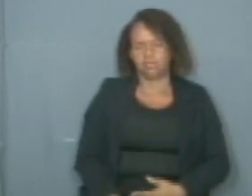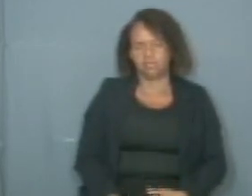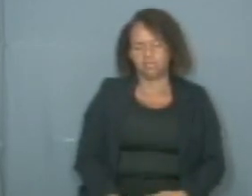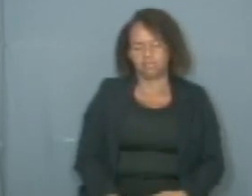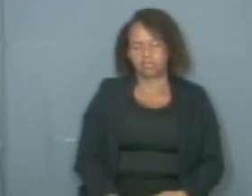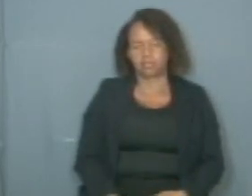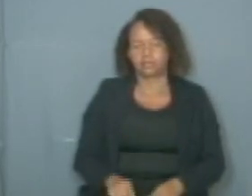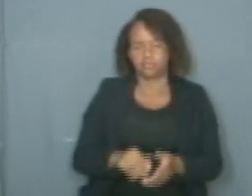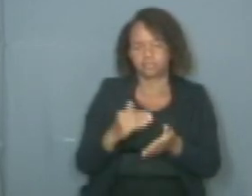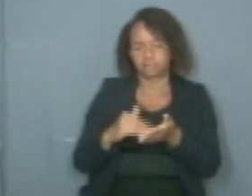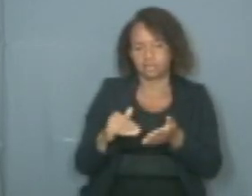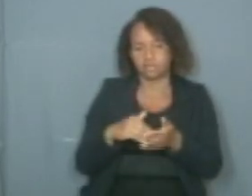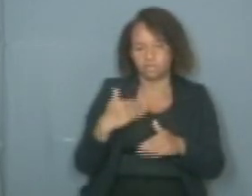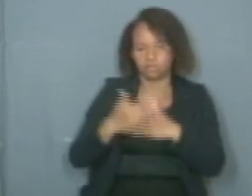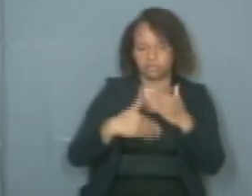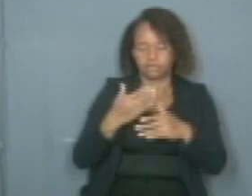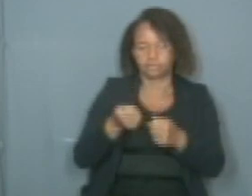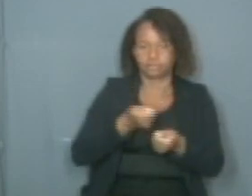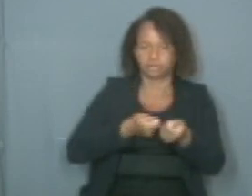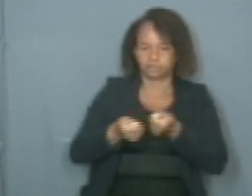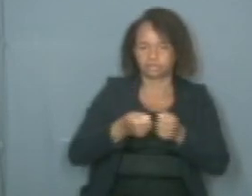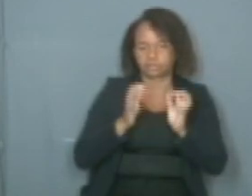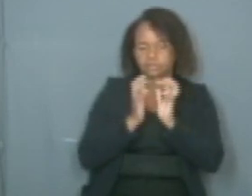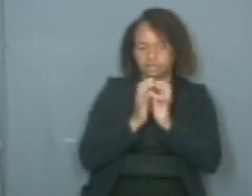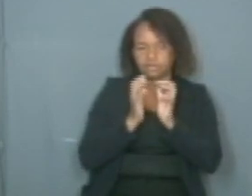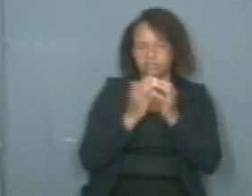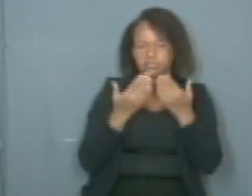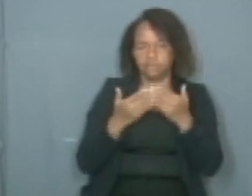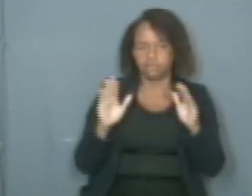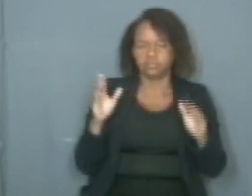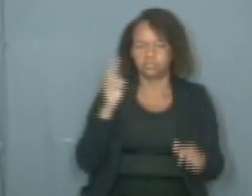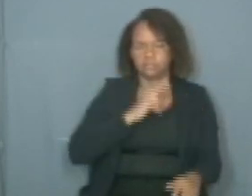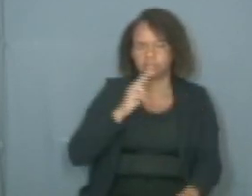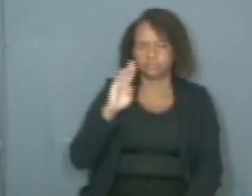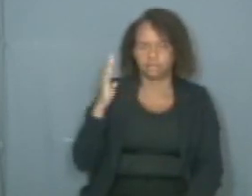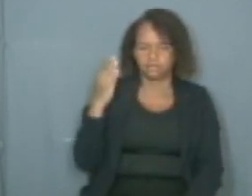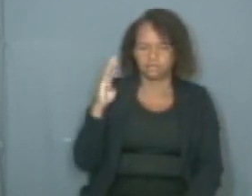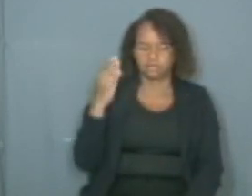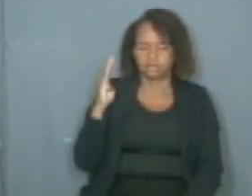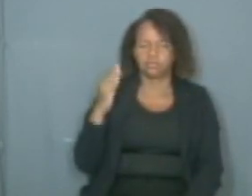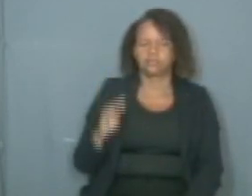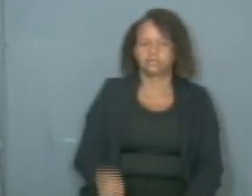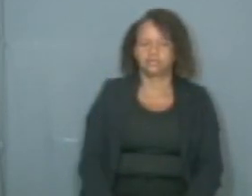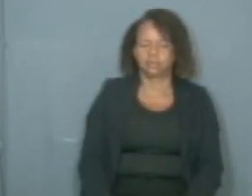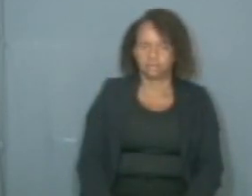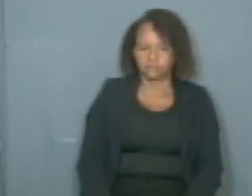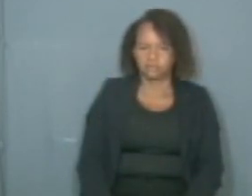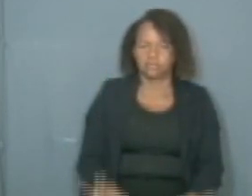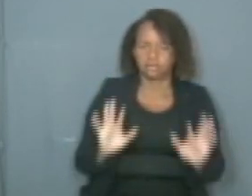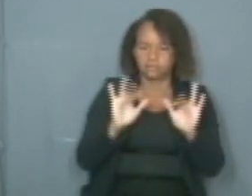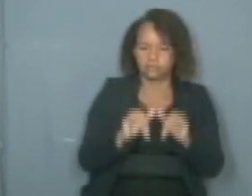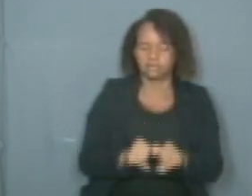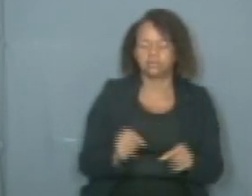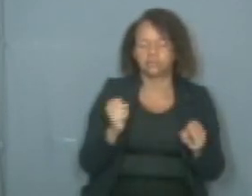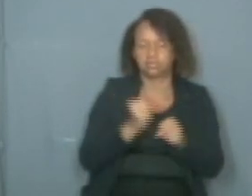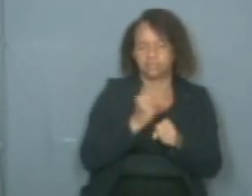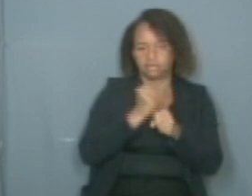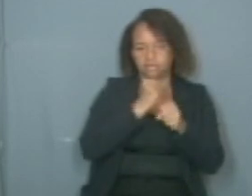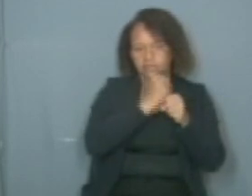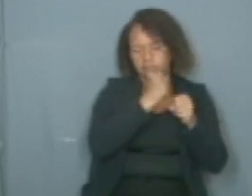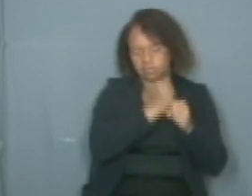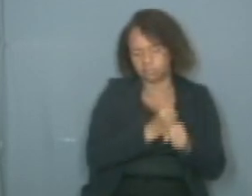É uma indicação ao secretário de Desenvolvimento Econômico do Recife para a abertura imediata dos banheiros, a conclusão da obra